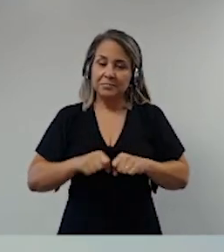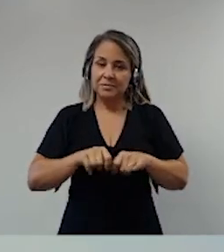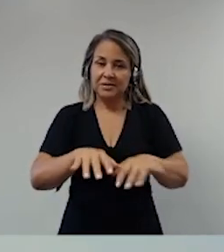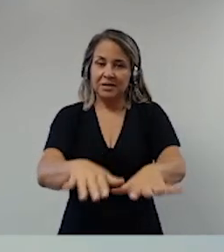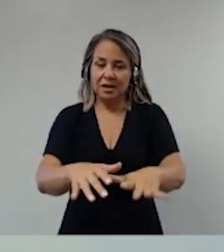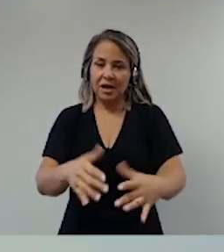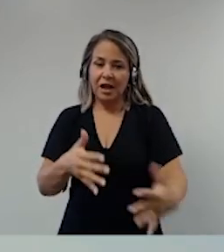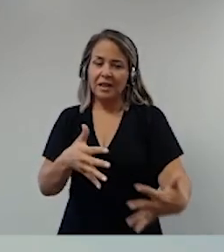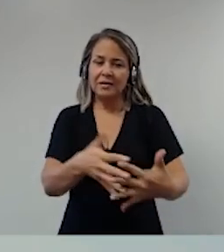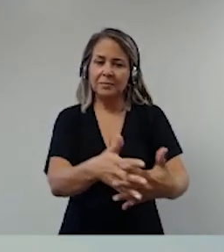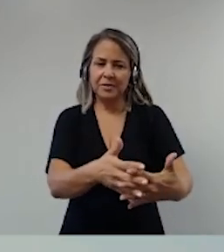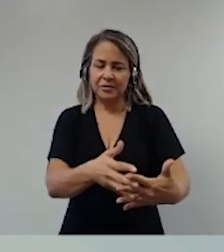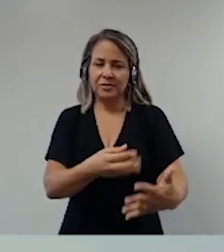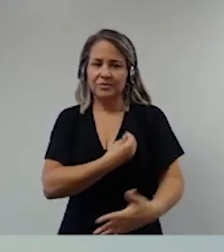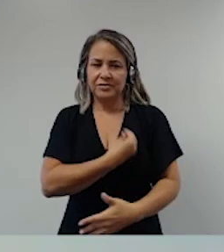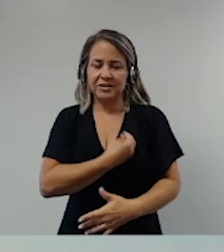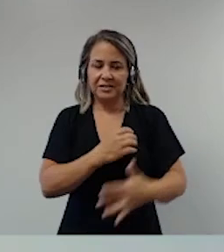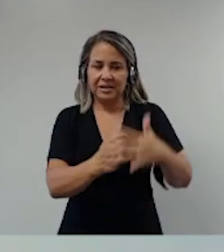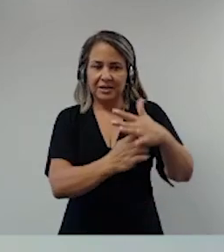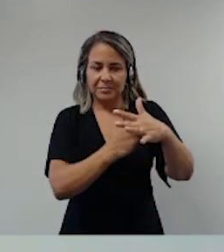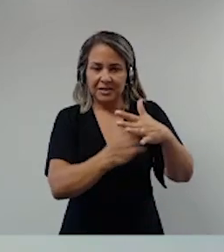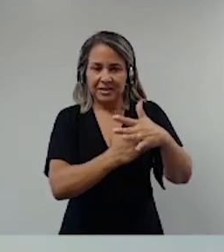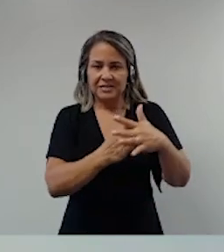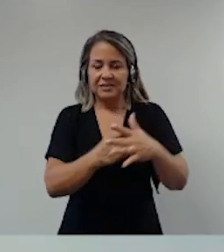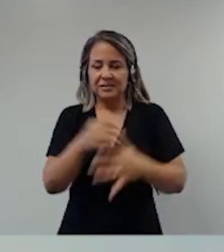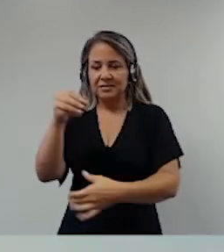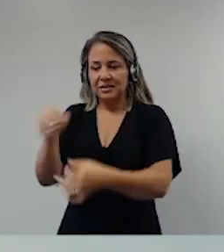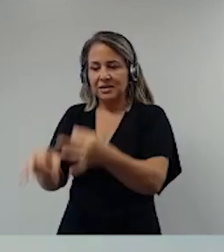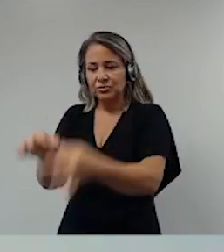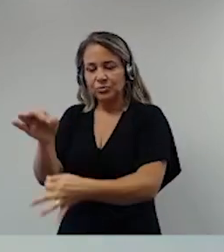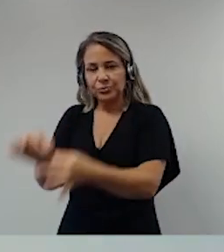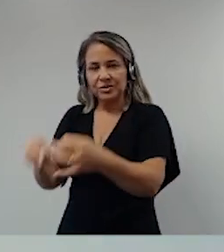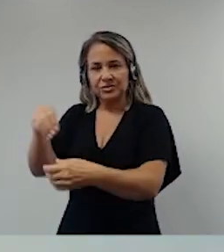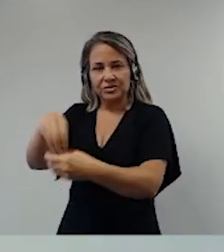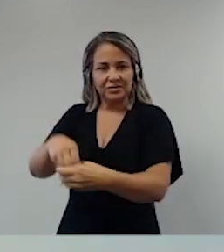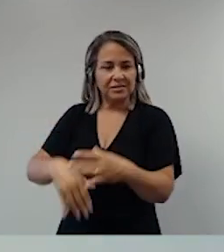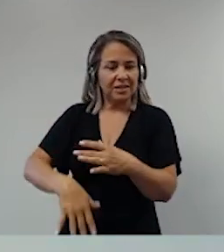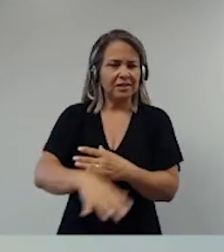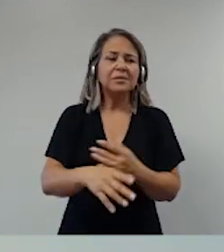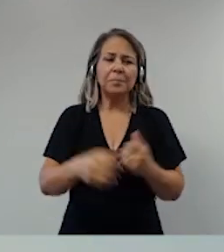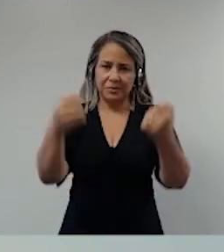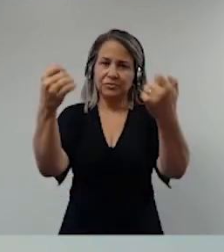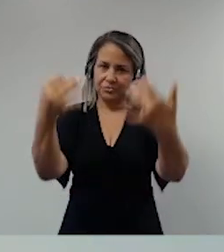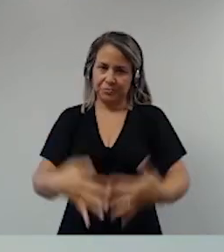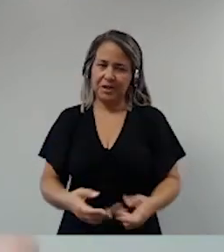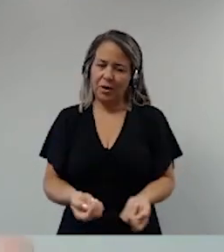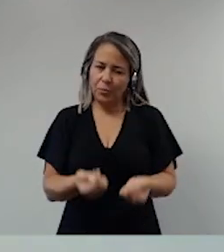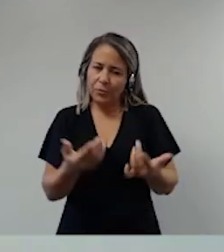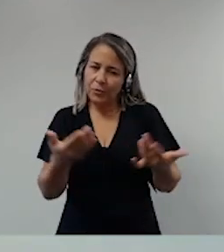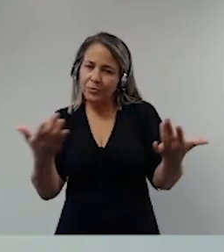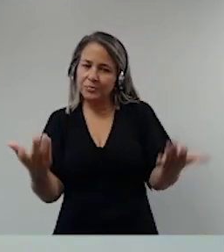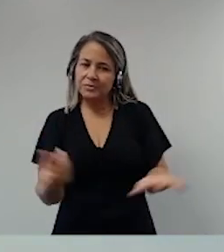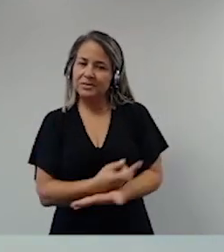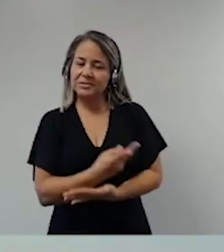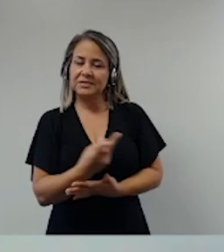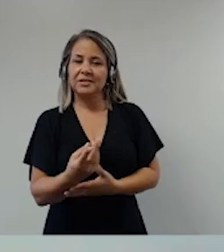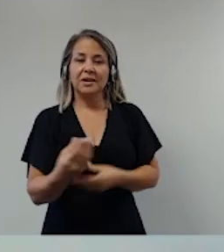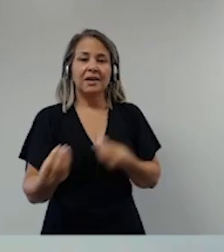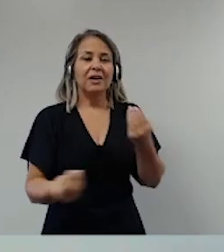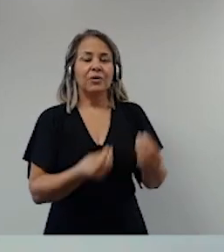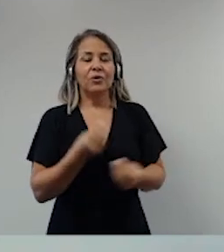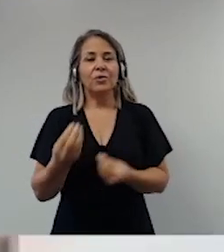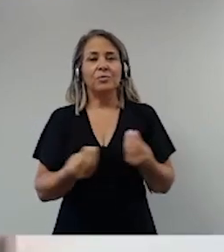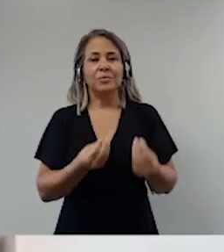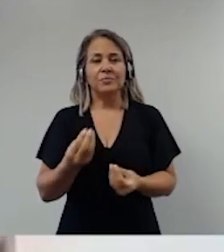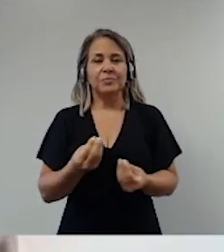empresa? Do seu jurídico interno, você pode nos falar um pouco sobre isso? Ou seja, de que forma